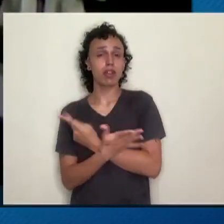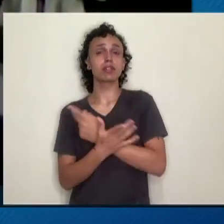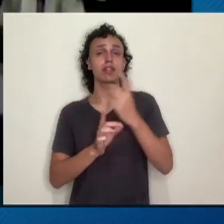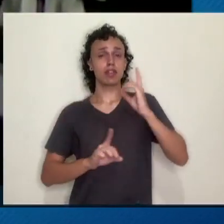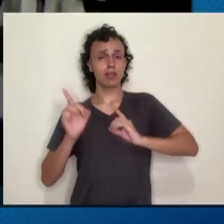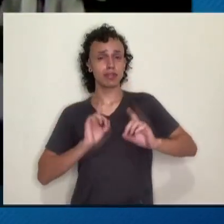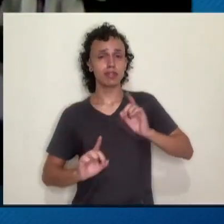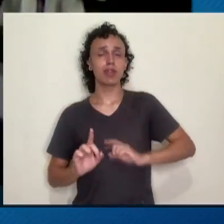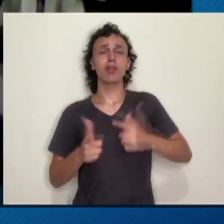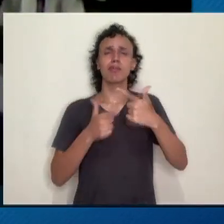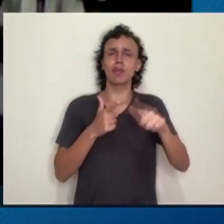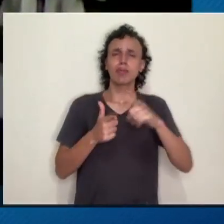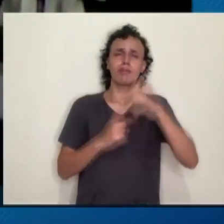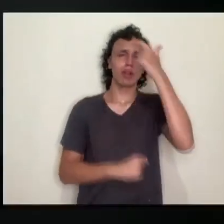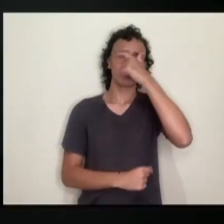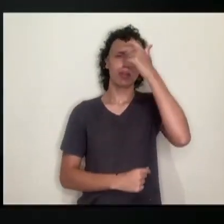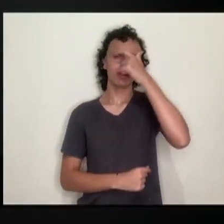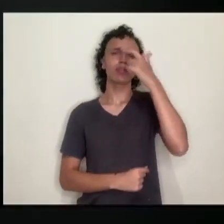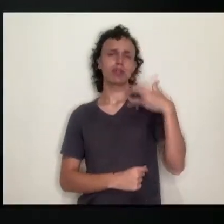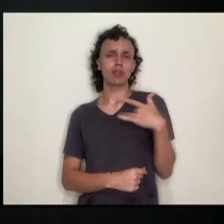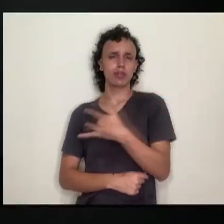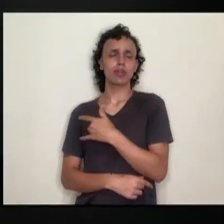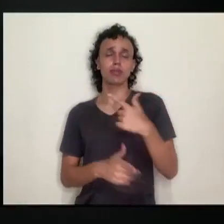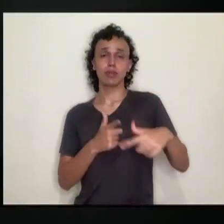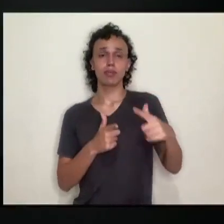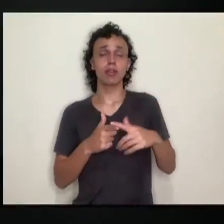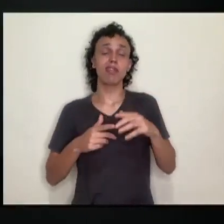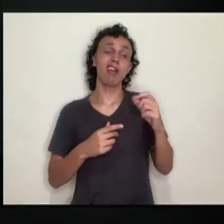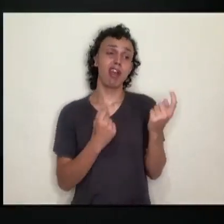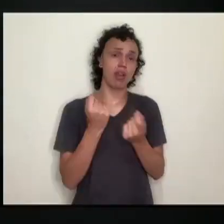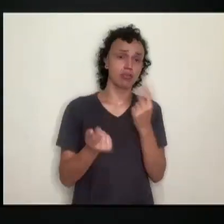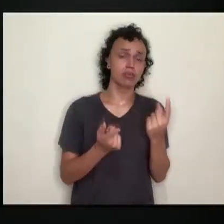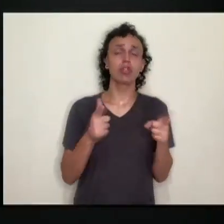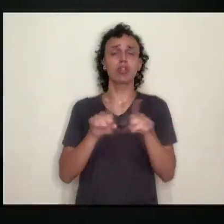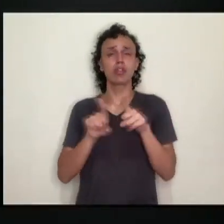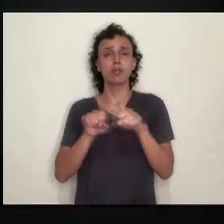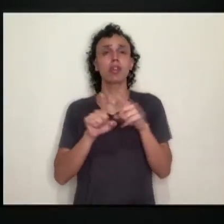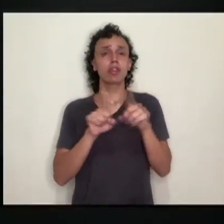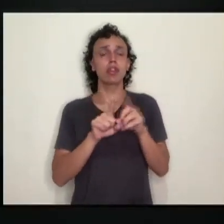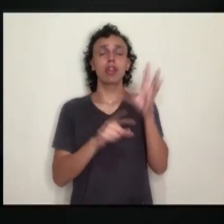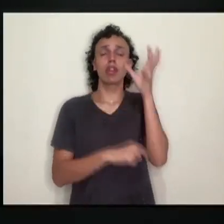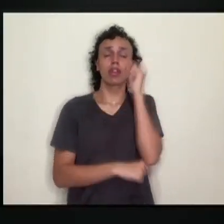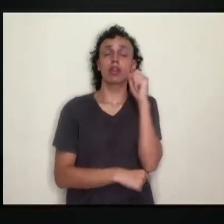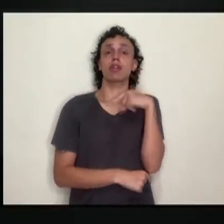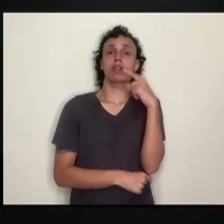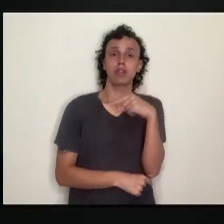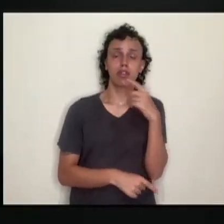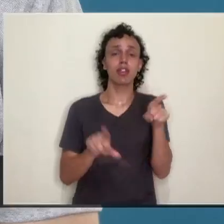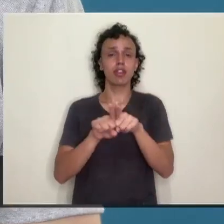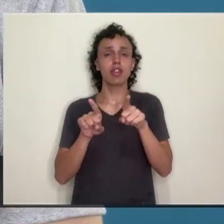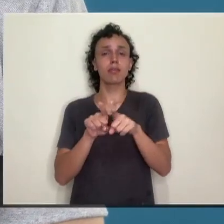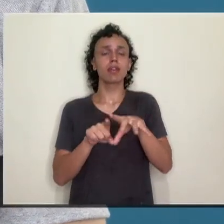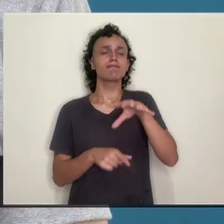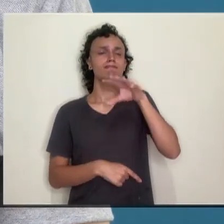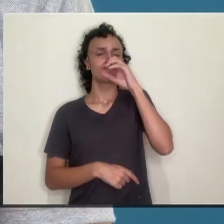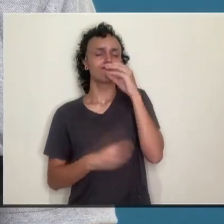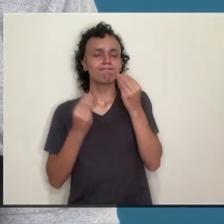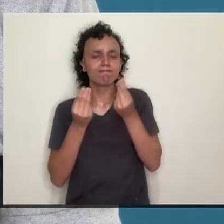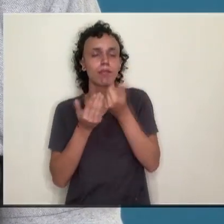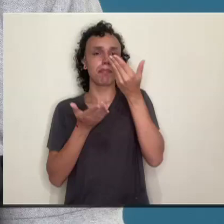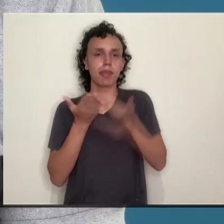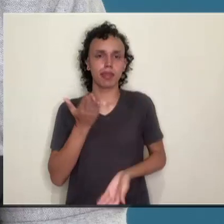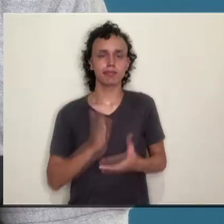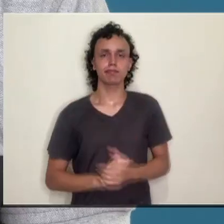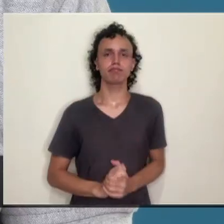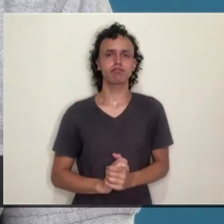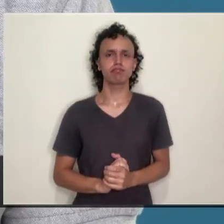saúde mental é realmente comum. Tem gente que relata insônia, perda de olfato, paladar. Todas essas sequelas